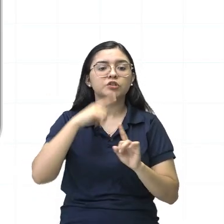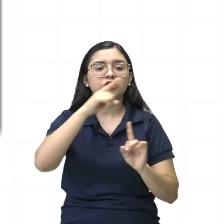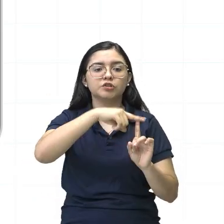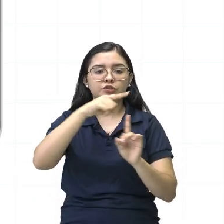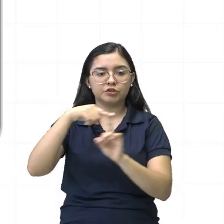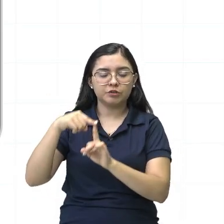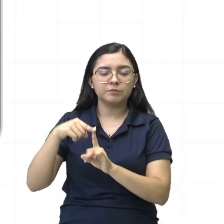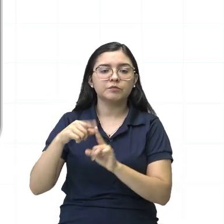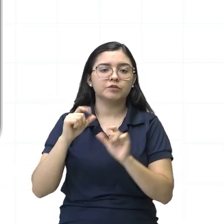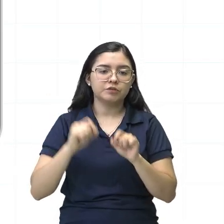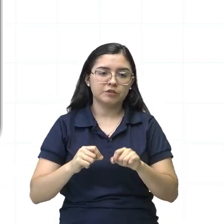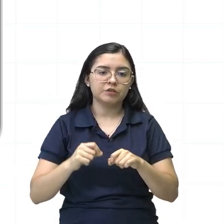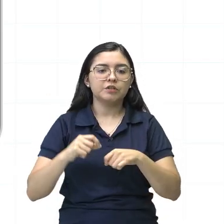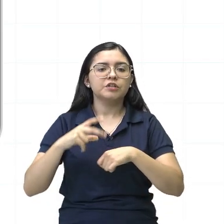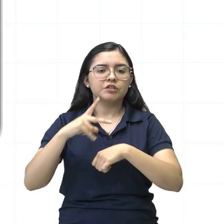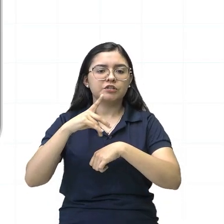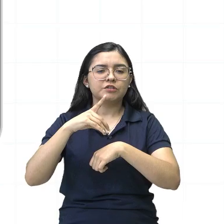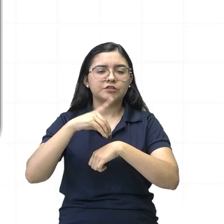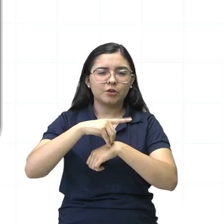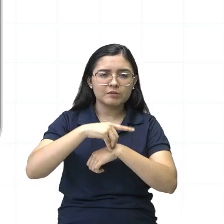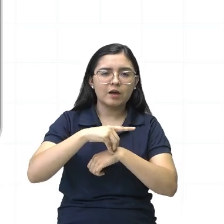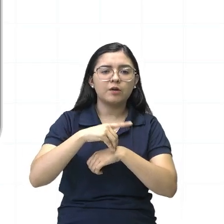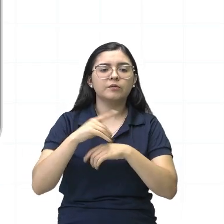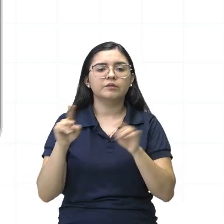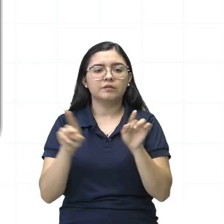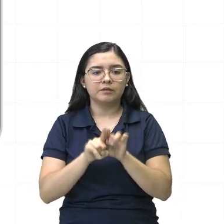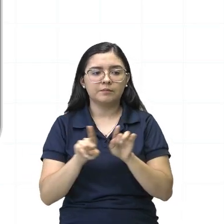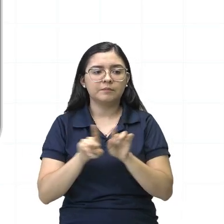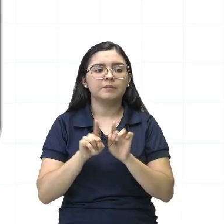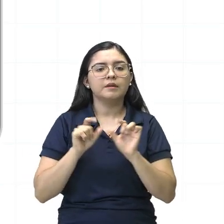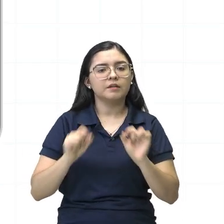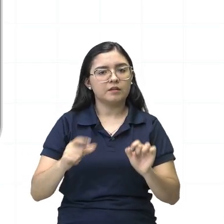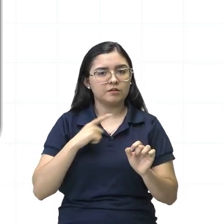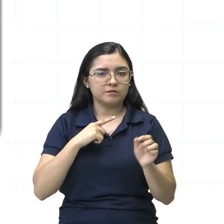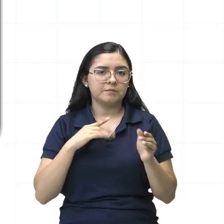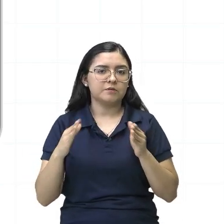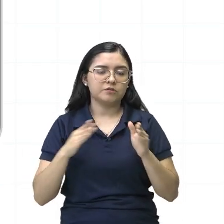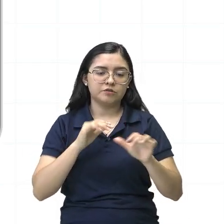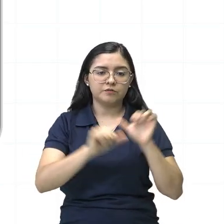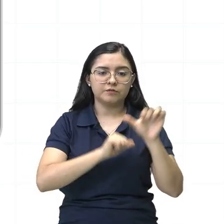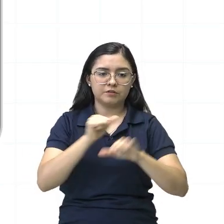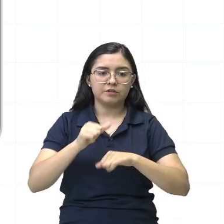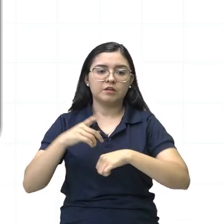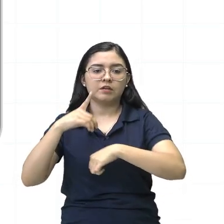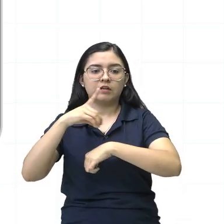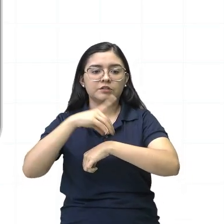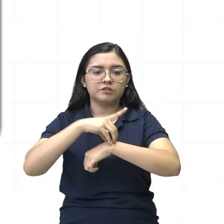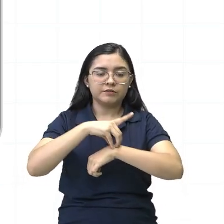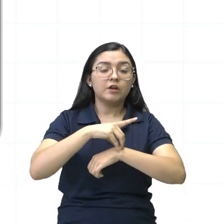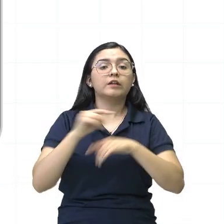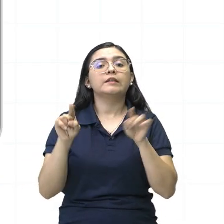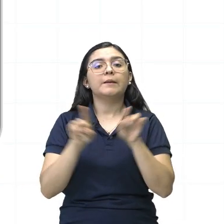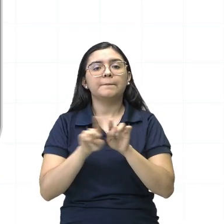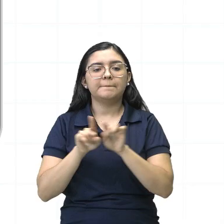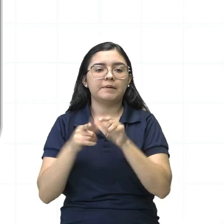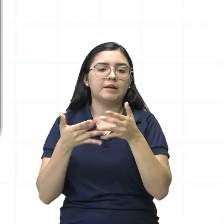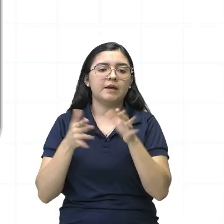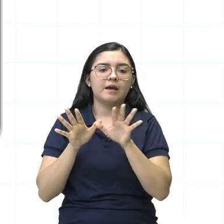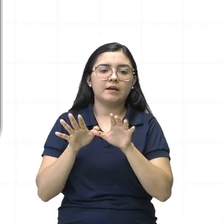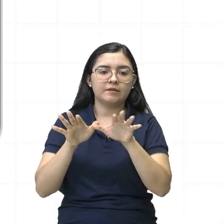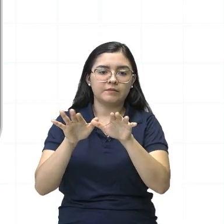de dinossauro que estão em fase de transição entre dinossauro e aves, né, como